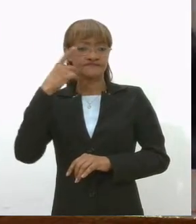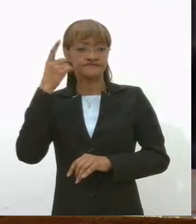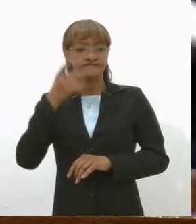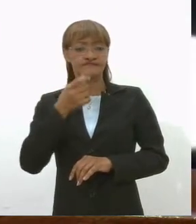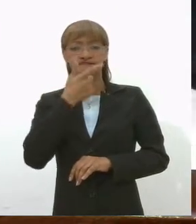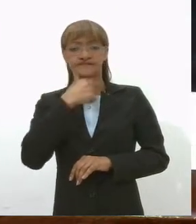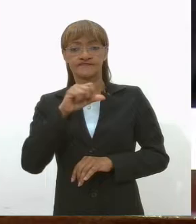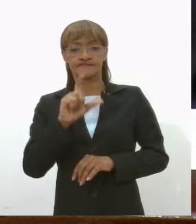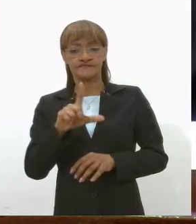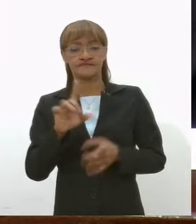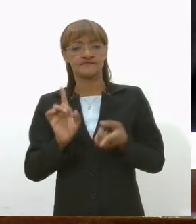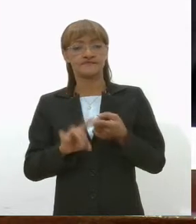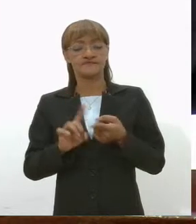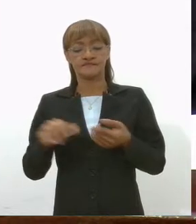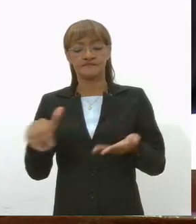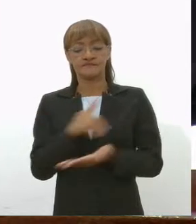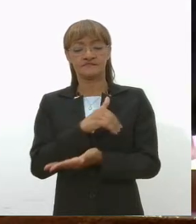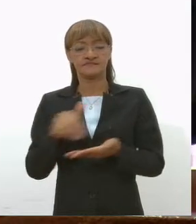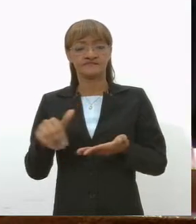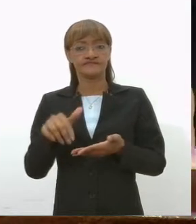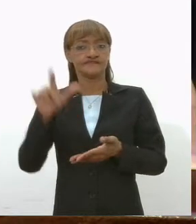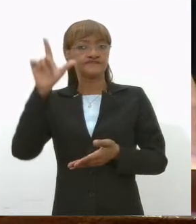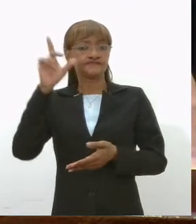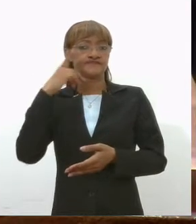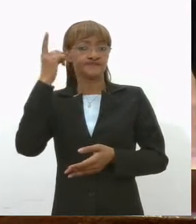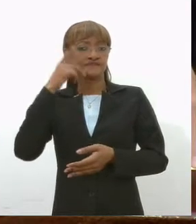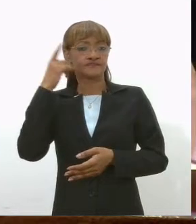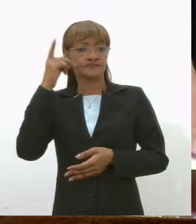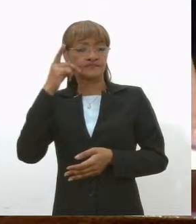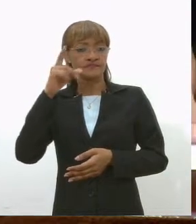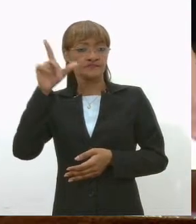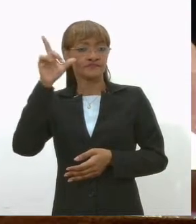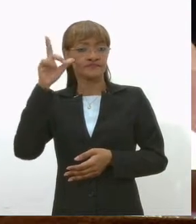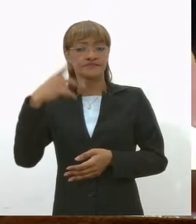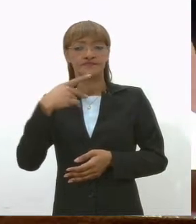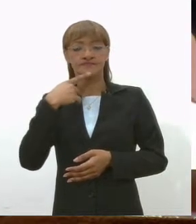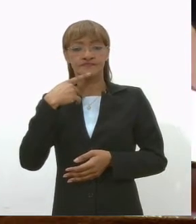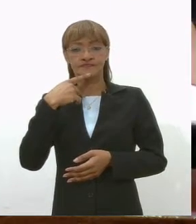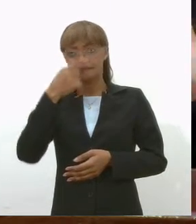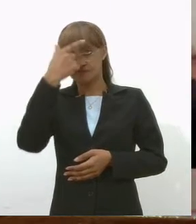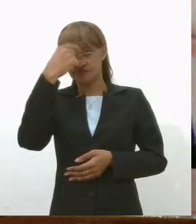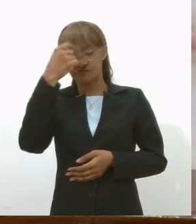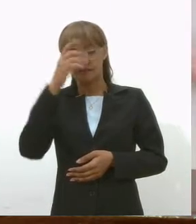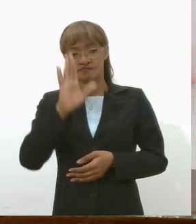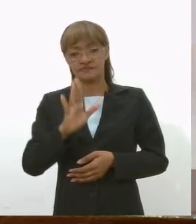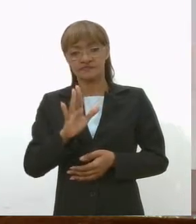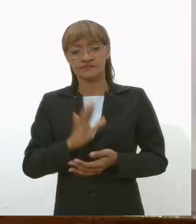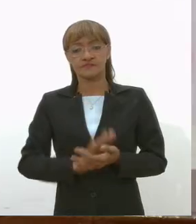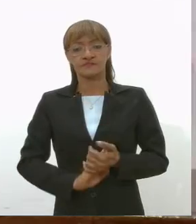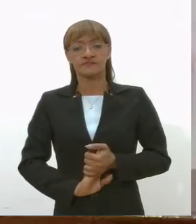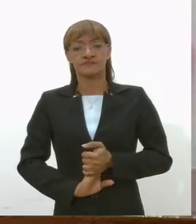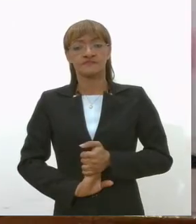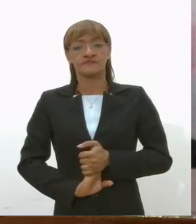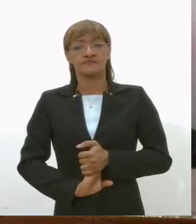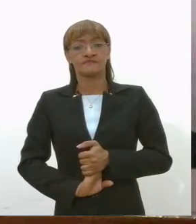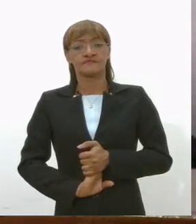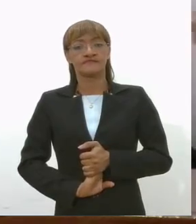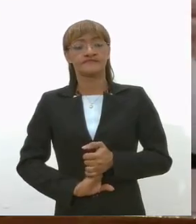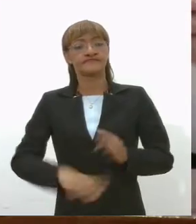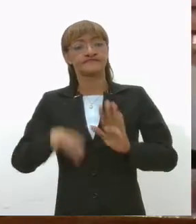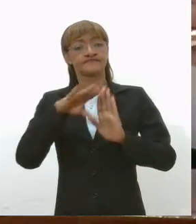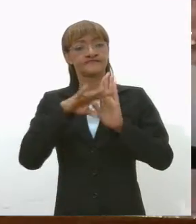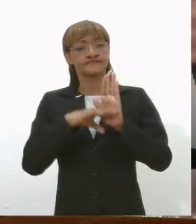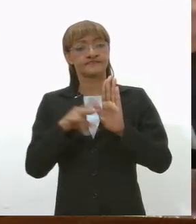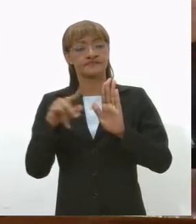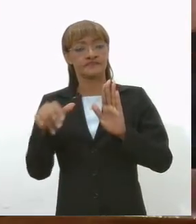Bispo, secretariado pelos senhores deputados Luciano Pimentel e Jefferson Andrade. Passou-se a ordem do dia,